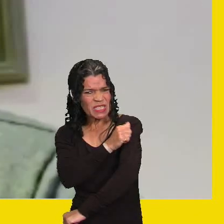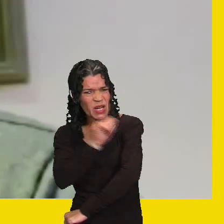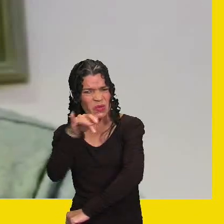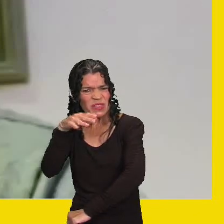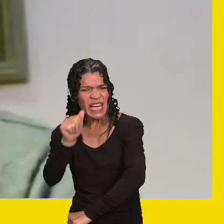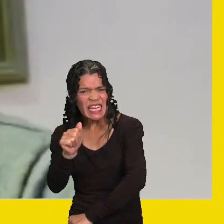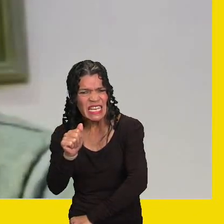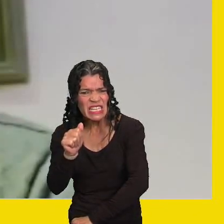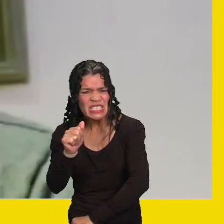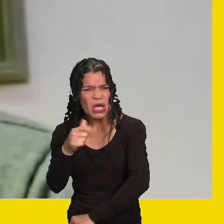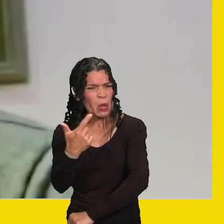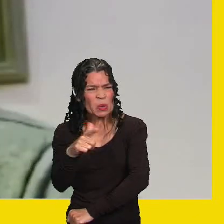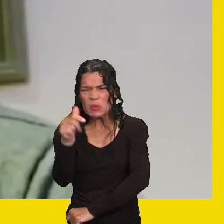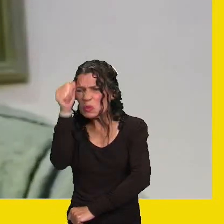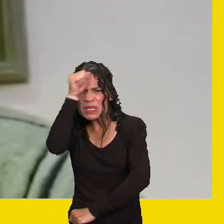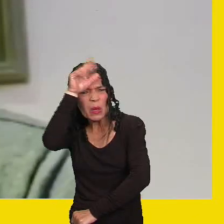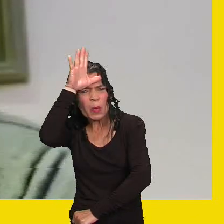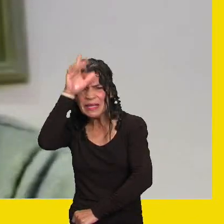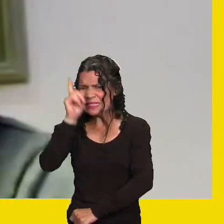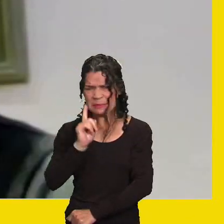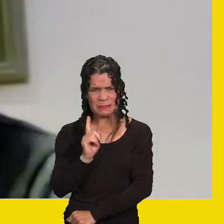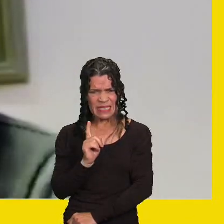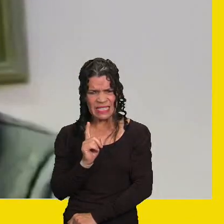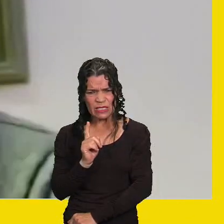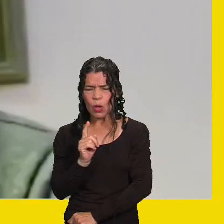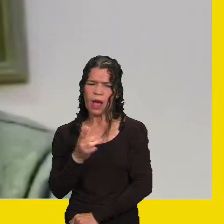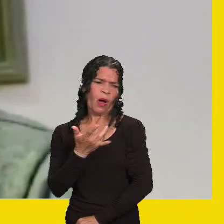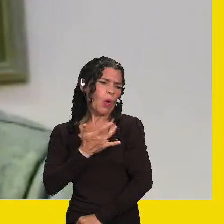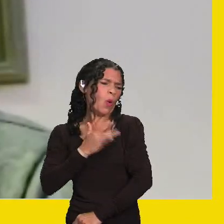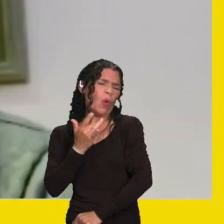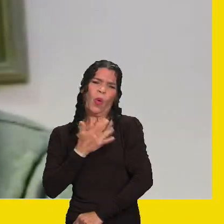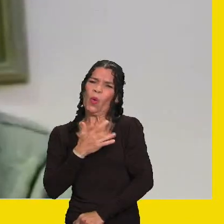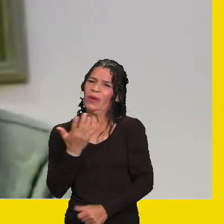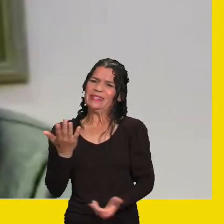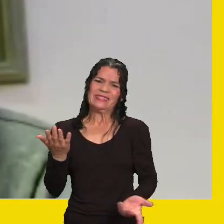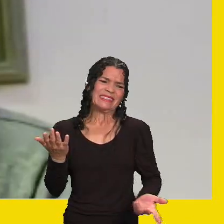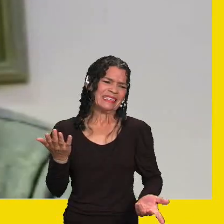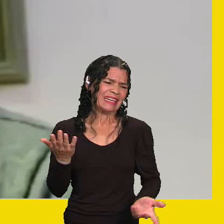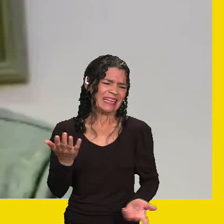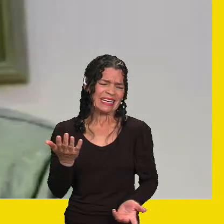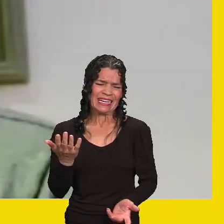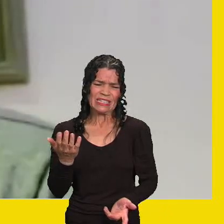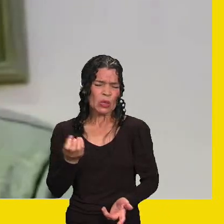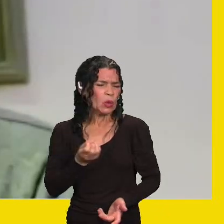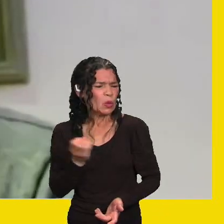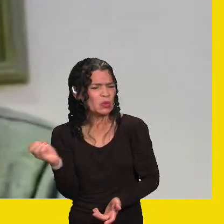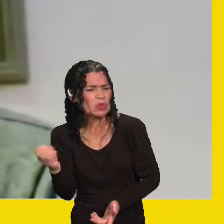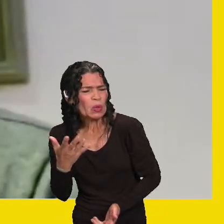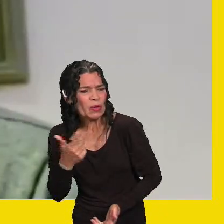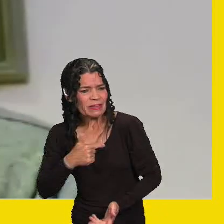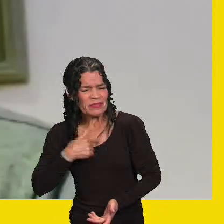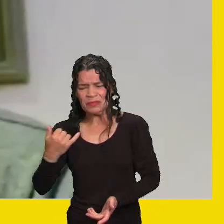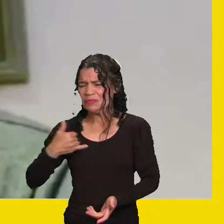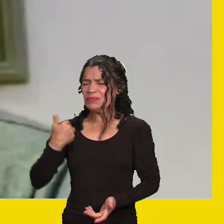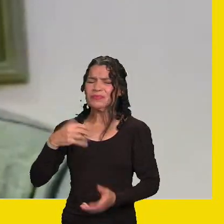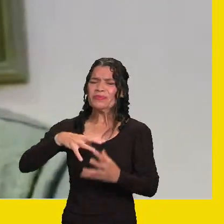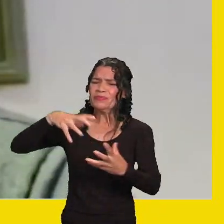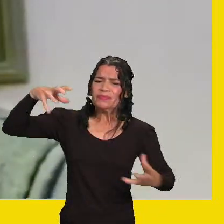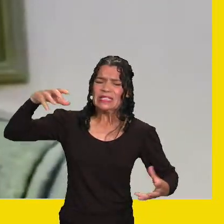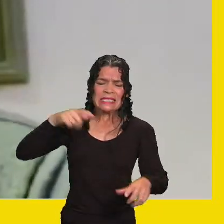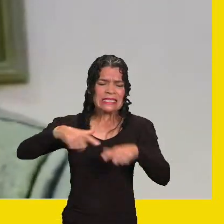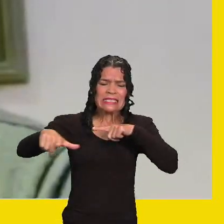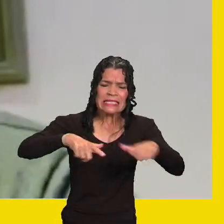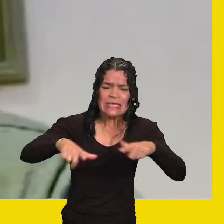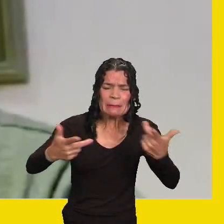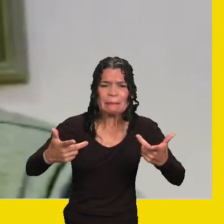EJA não têm conhecimento, né, que são, ó, coitado, ele está lá tão nu, tem tanta idade, trabalha